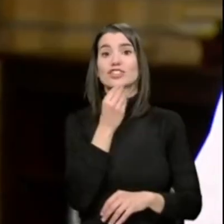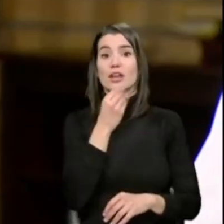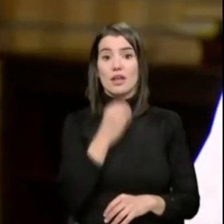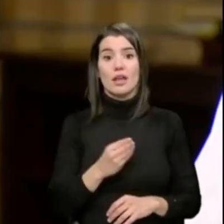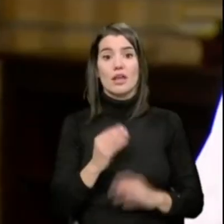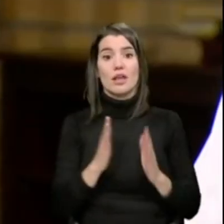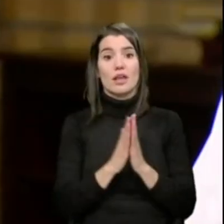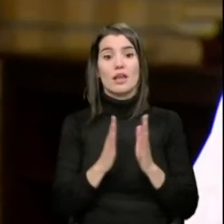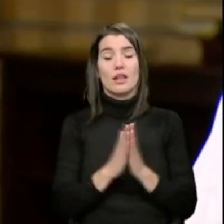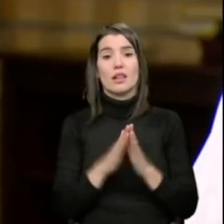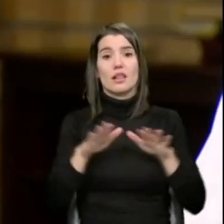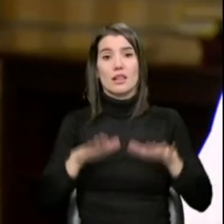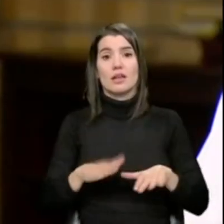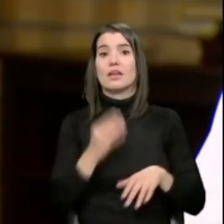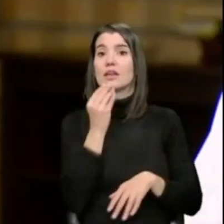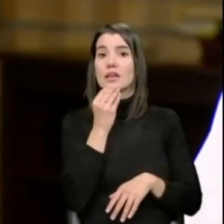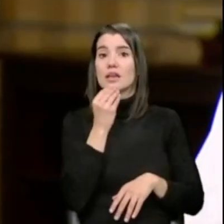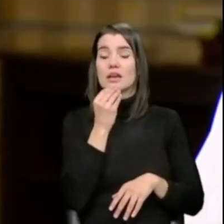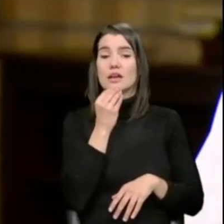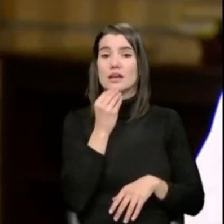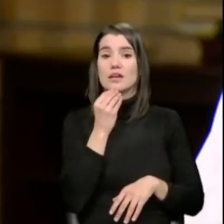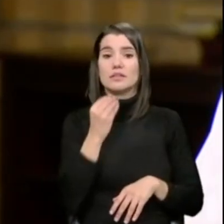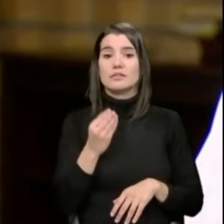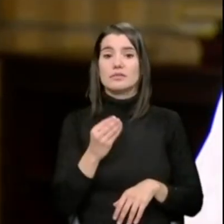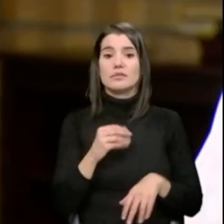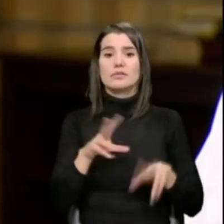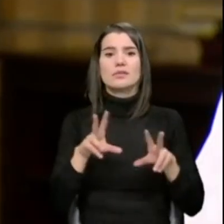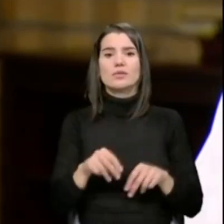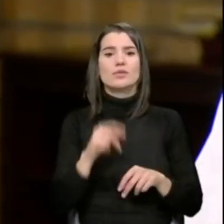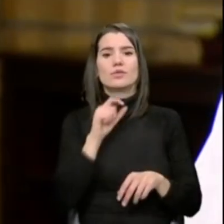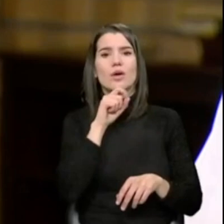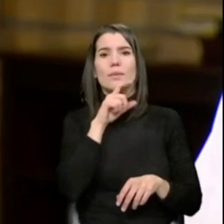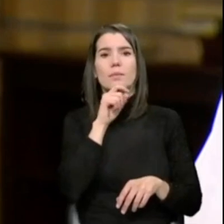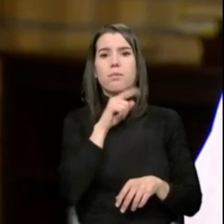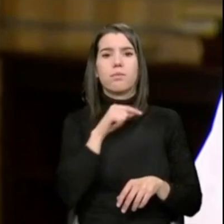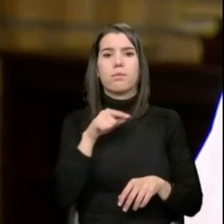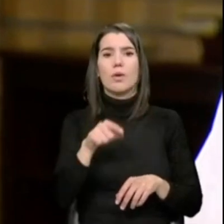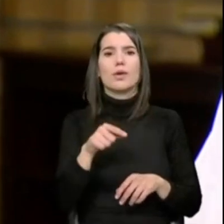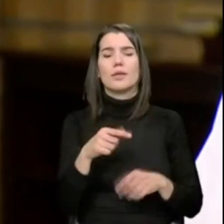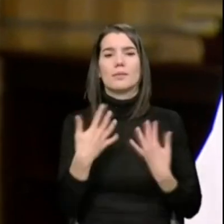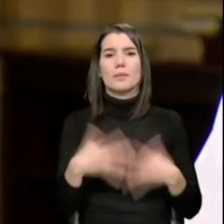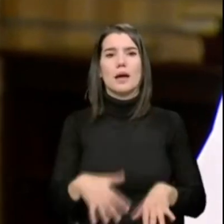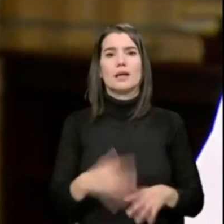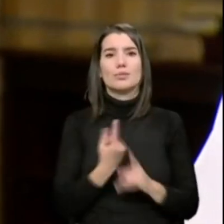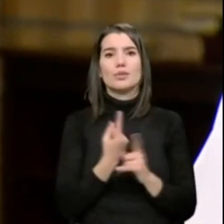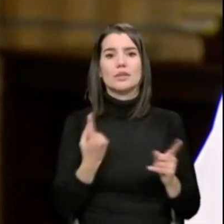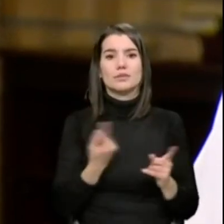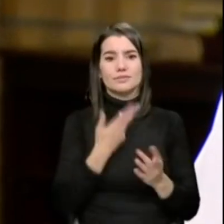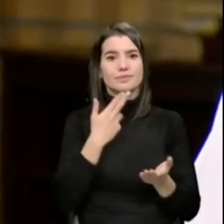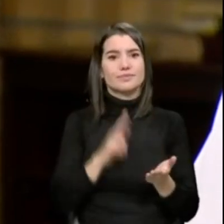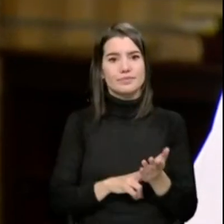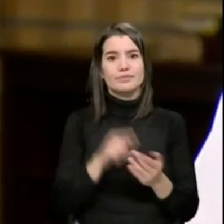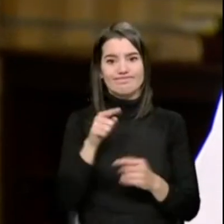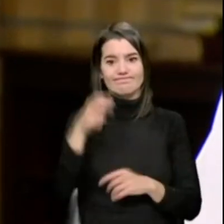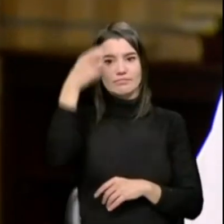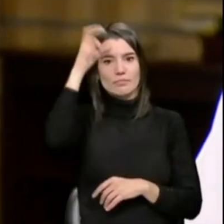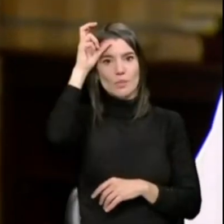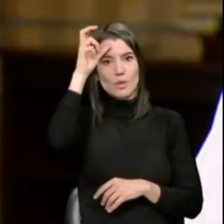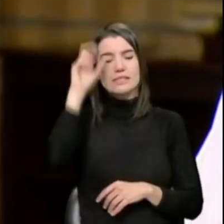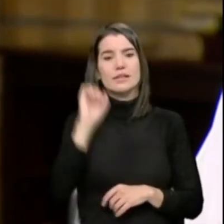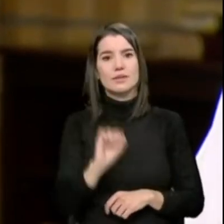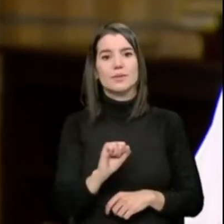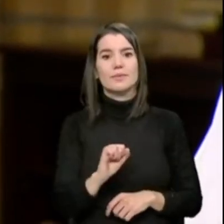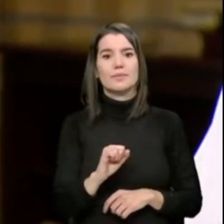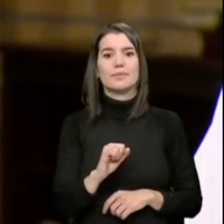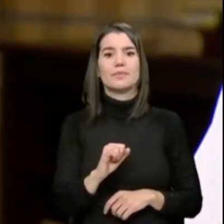povo proselitista. E não pode ser proselitista, porque, na verdade, este conceito é um